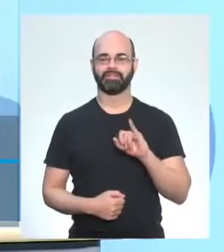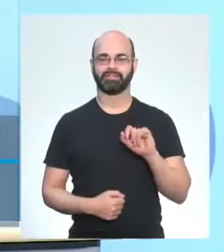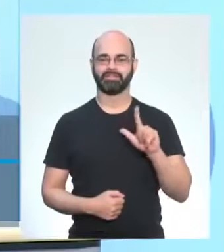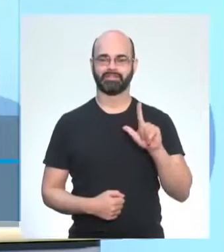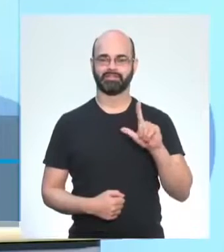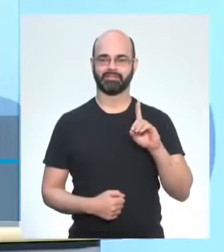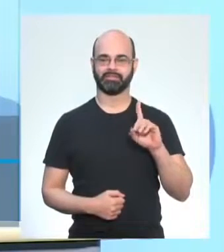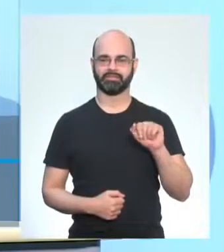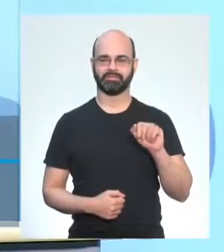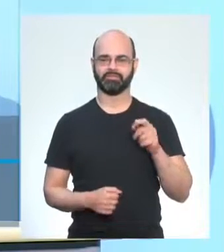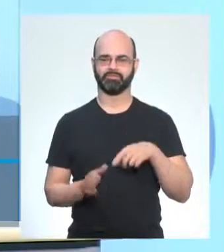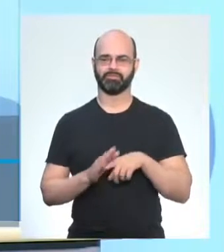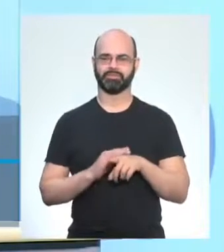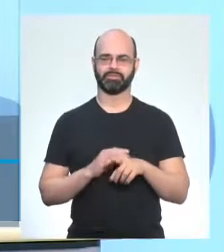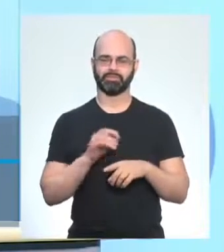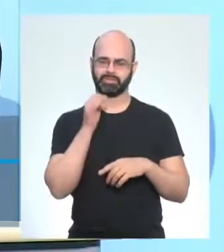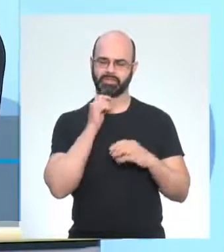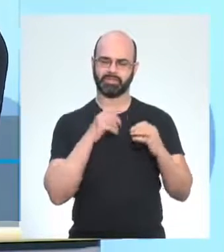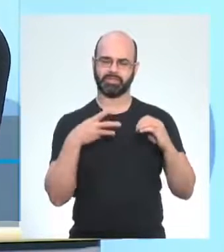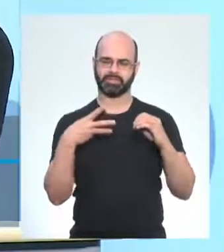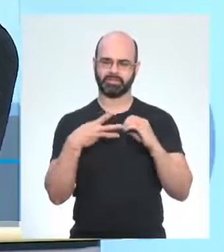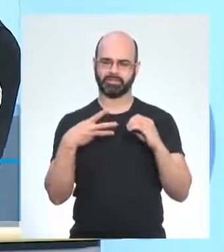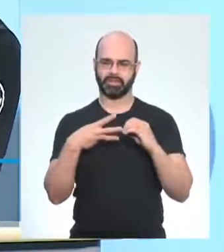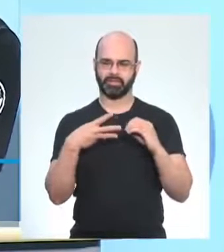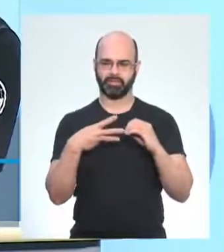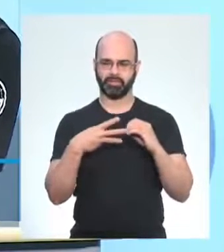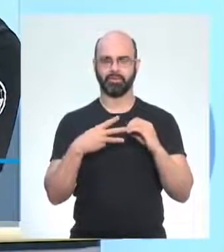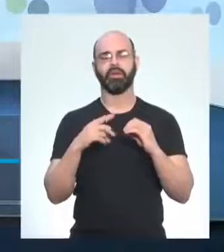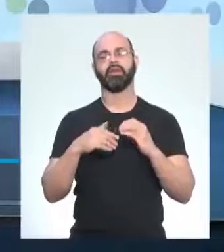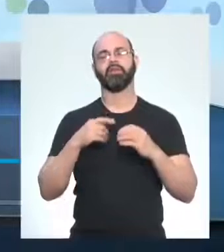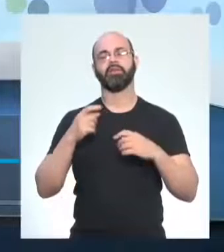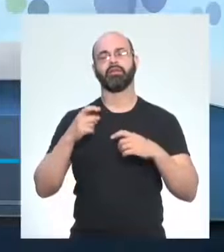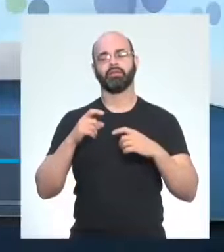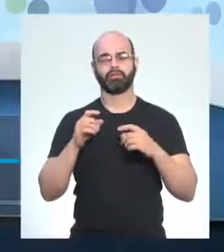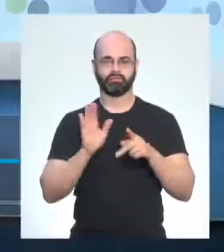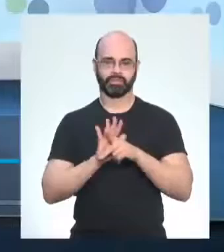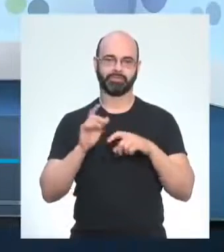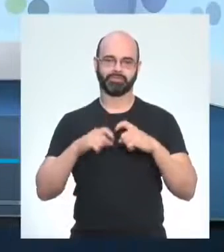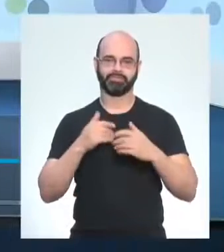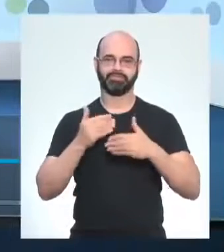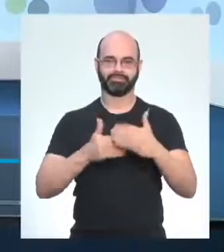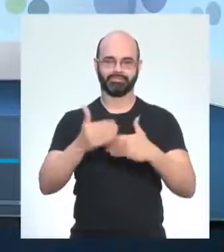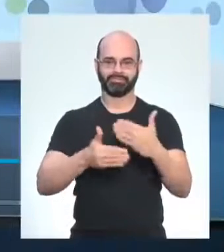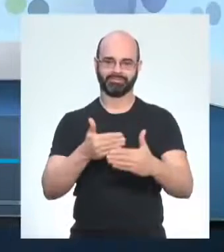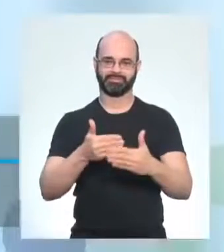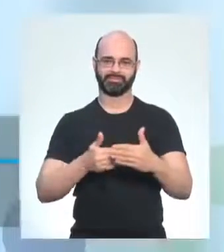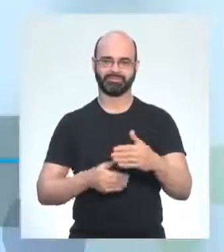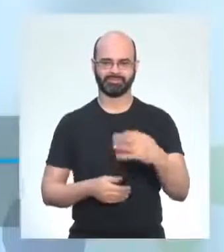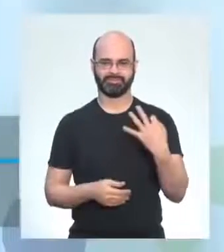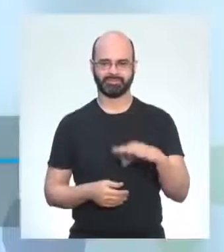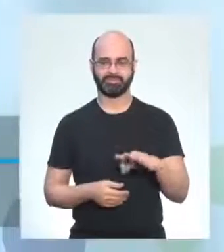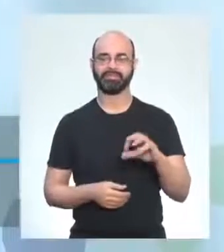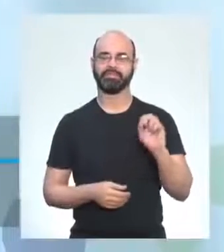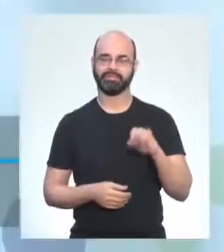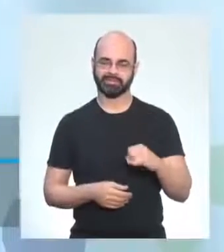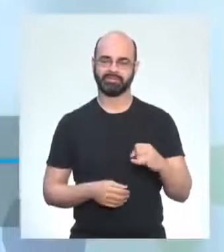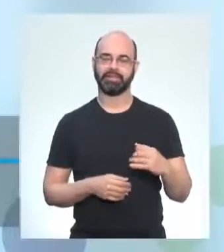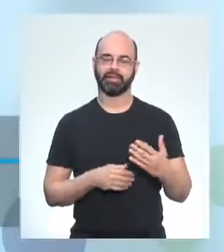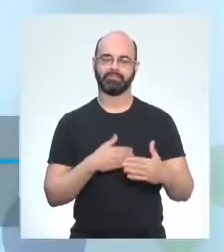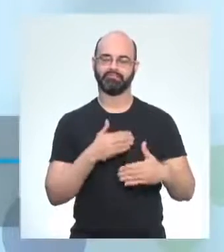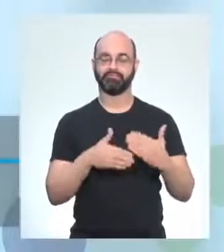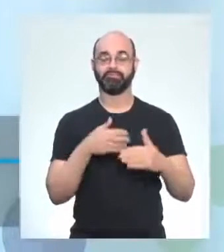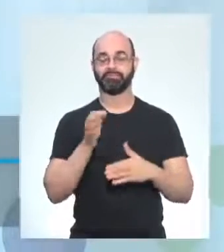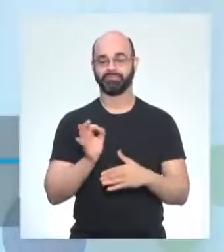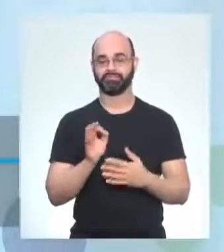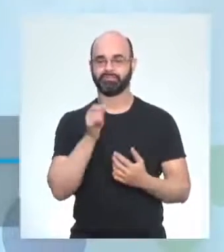gametas são células reprodutivas. Perfeito. É isso aí? É isso aí. Então é isso, são as células reprodutivas, para a gente lembrar,